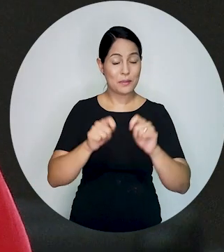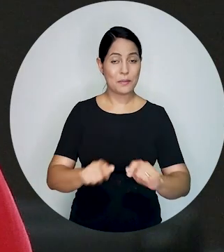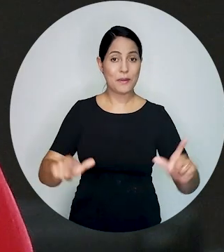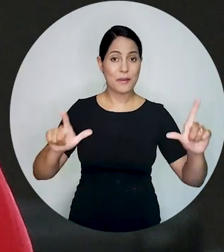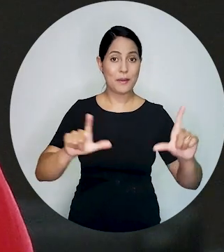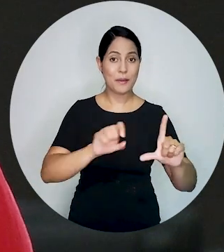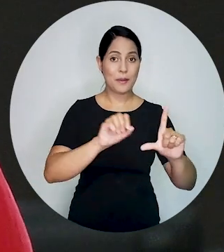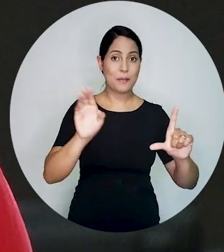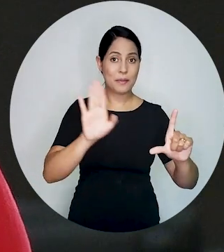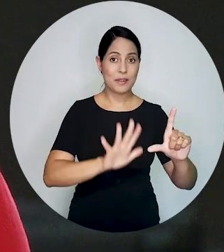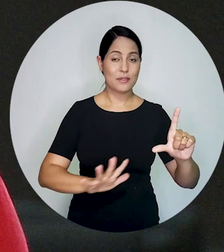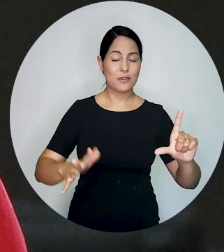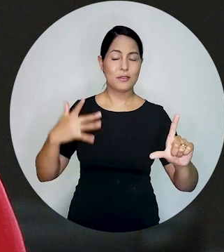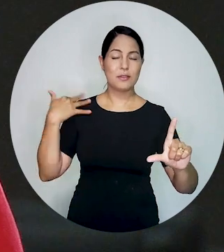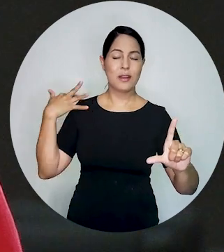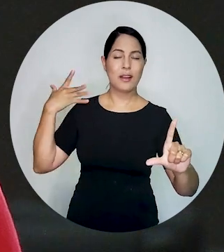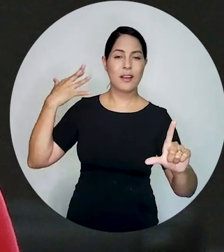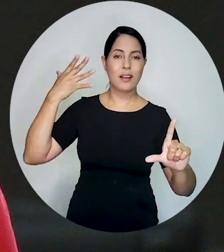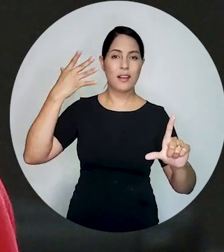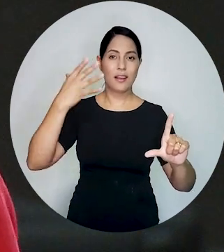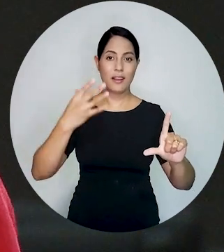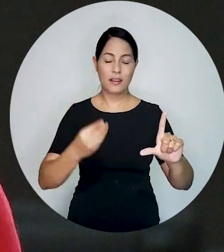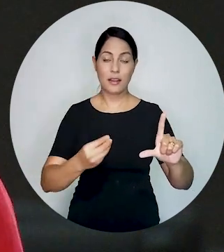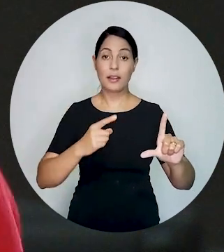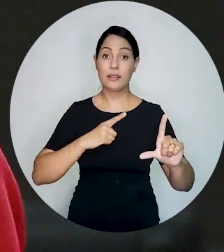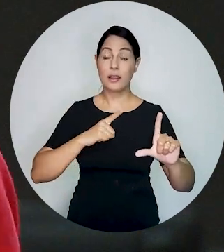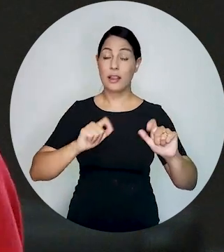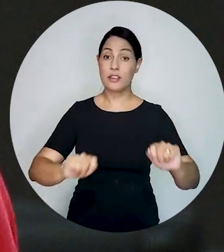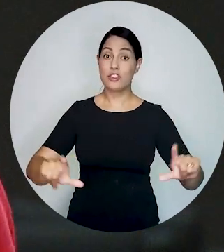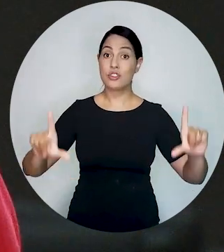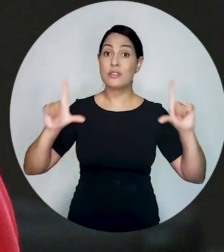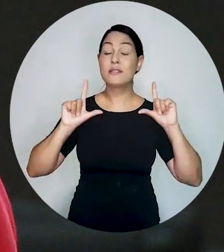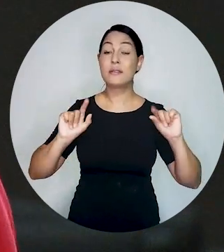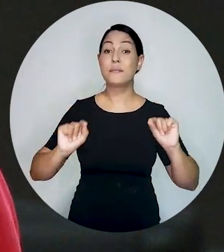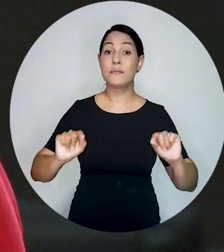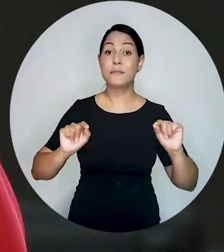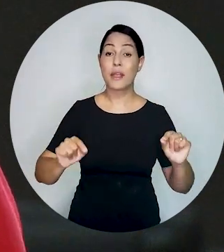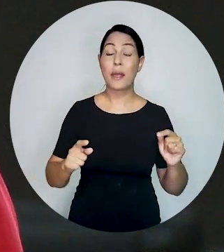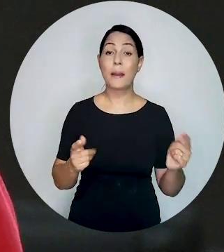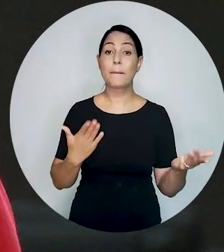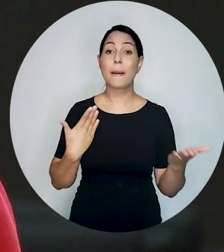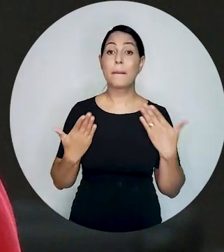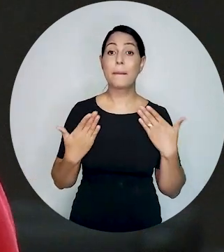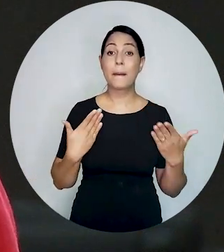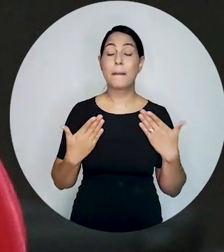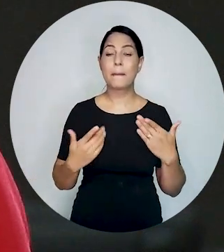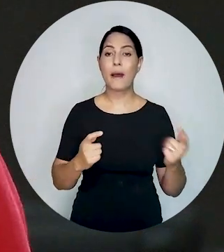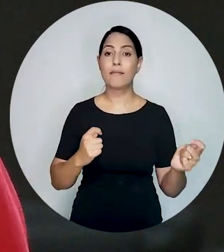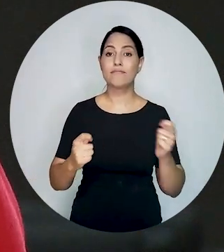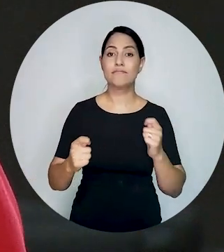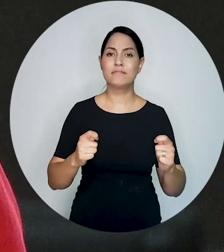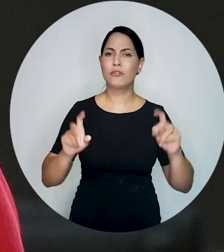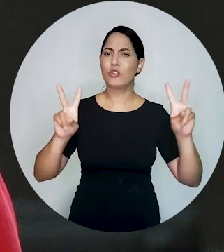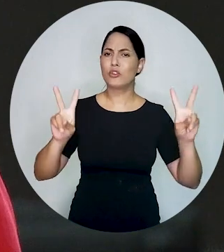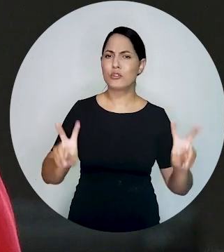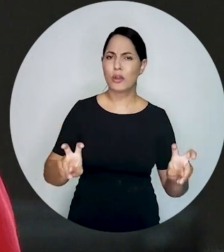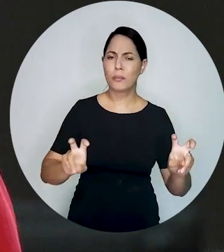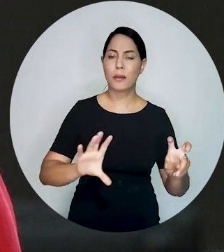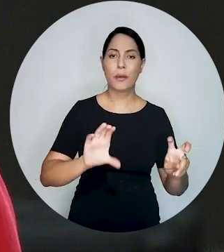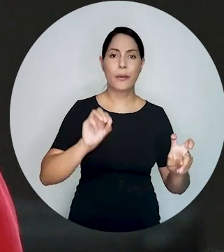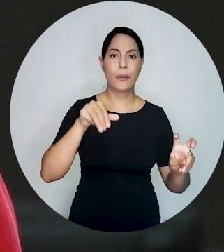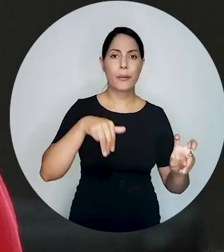Neste programa especial de retrospectiva dos eventos virtuais da ESA Nacional, a gente destaca ainda o bate-papo